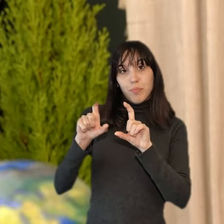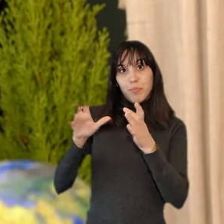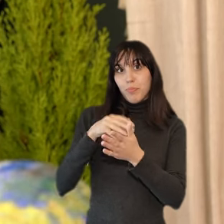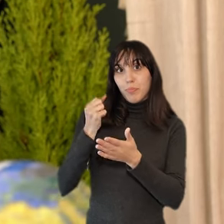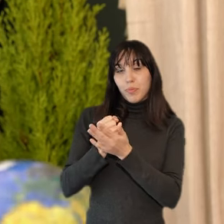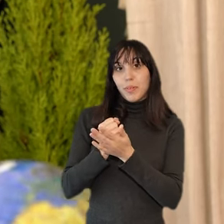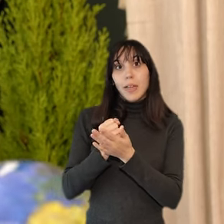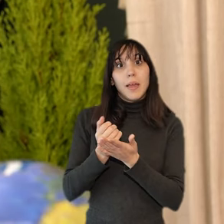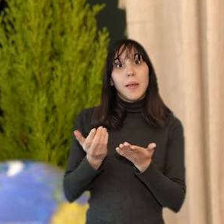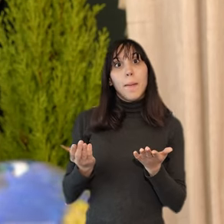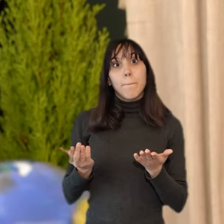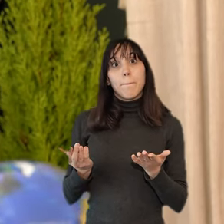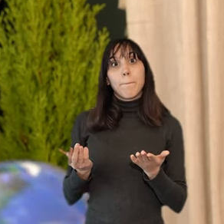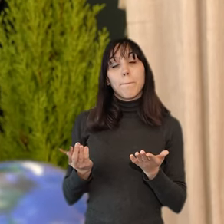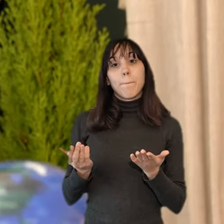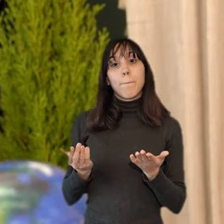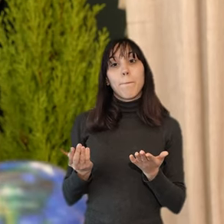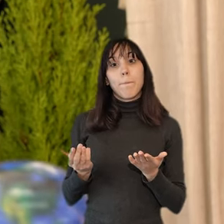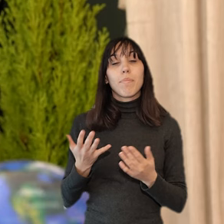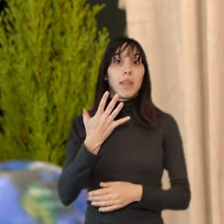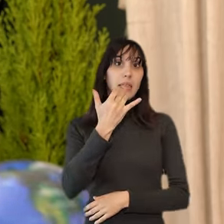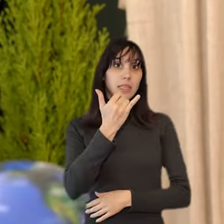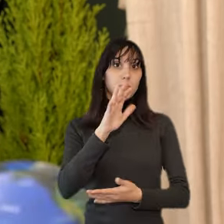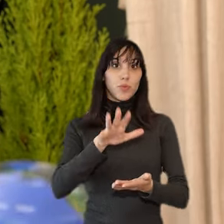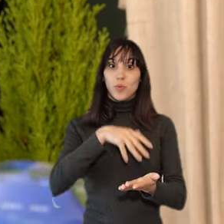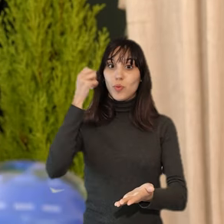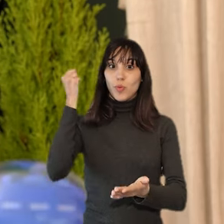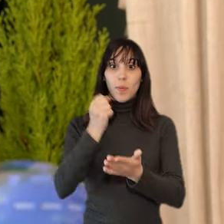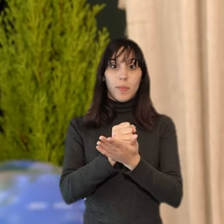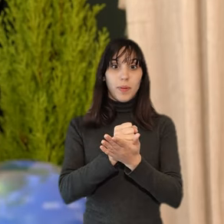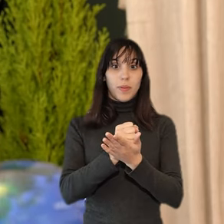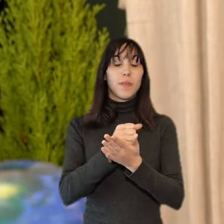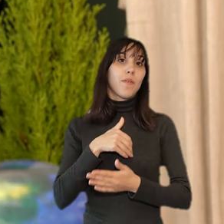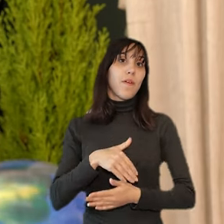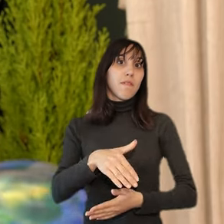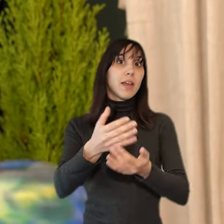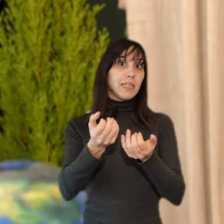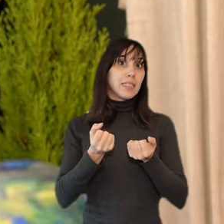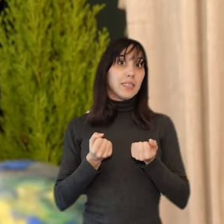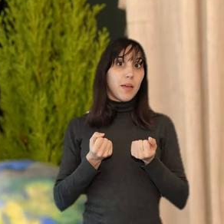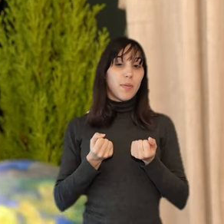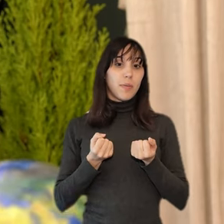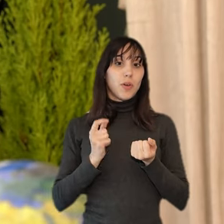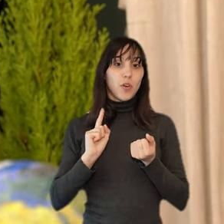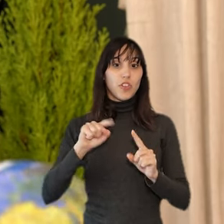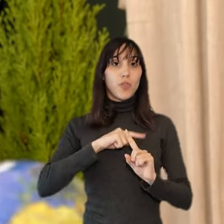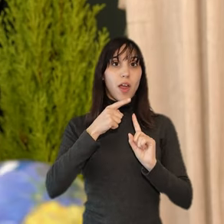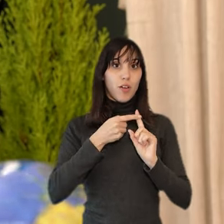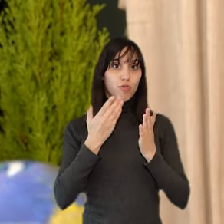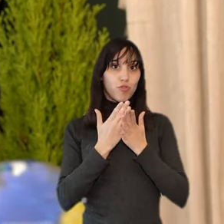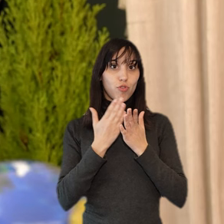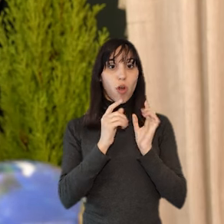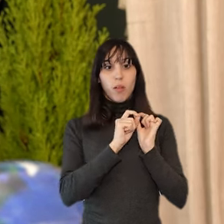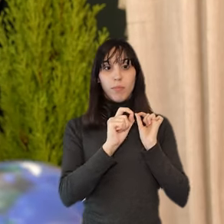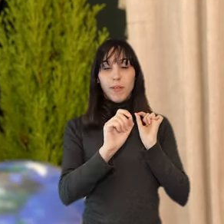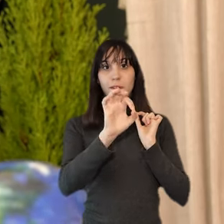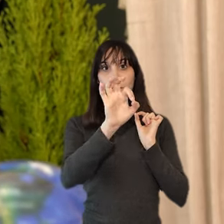H ele tem o 12º completo portanto irá receber no final deste ano letivo